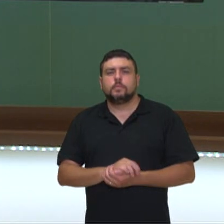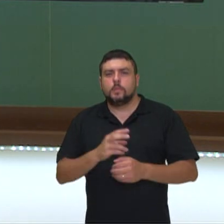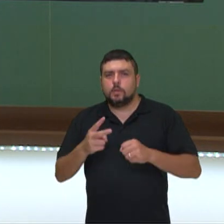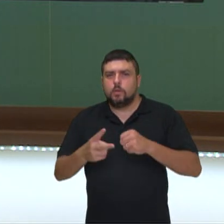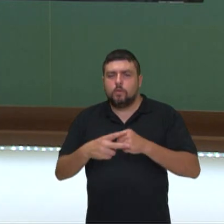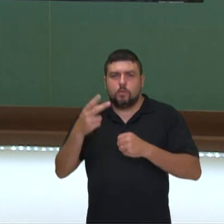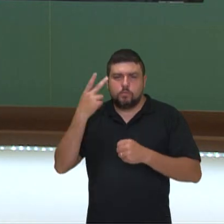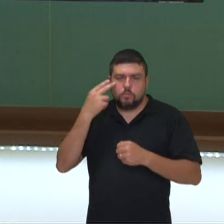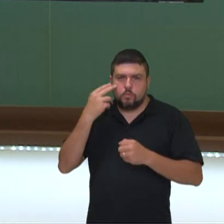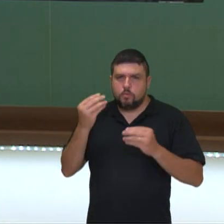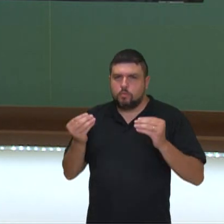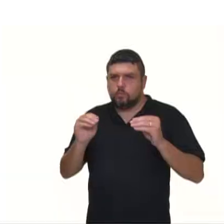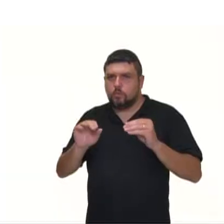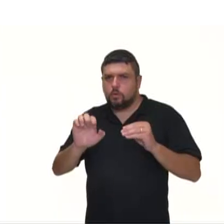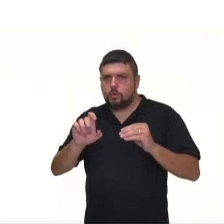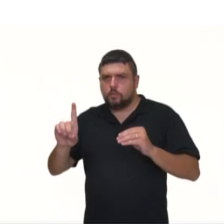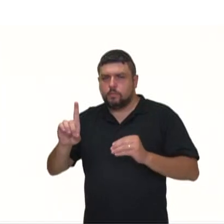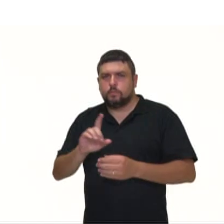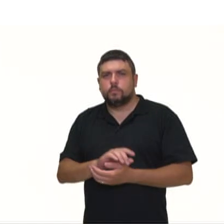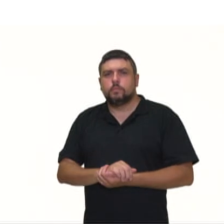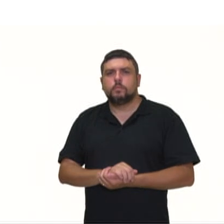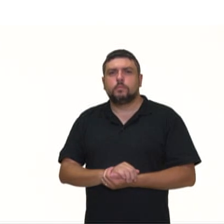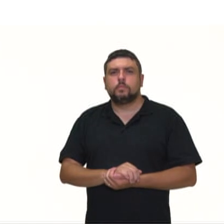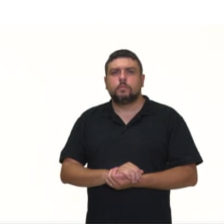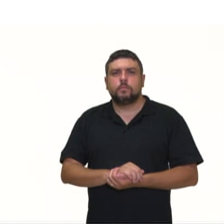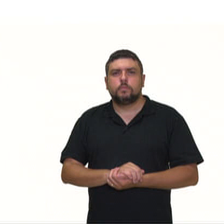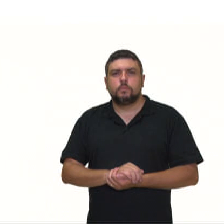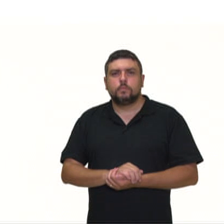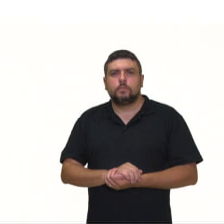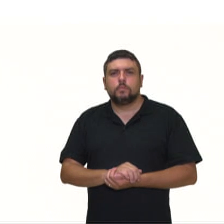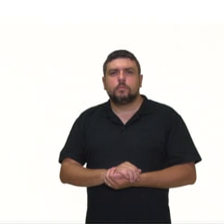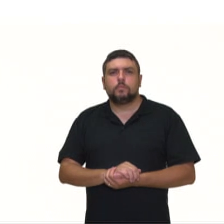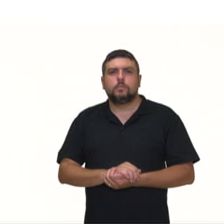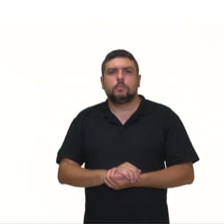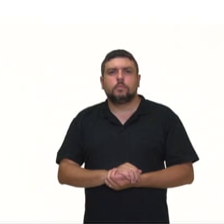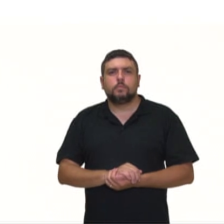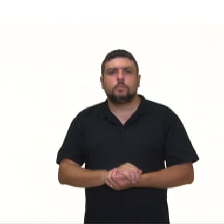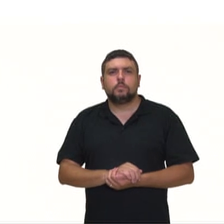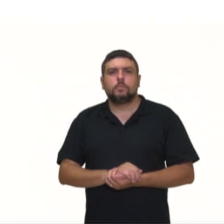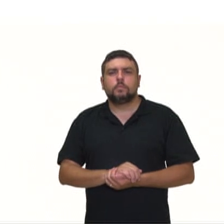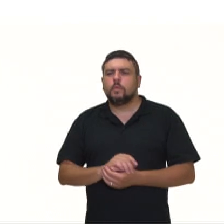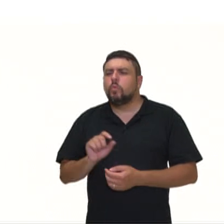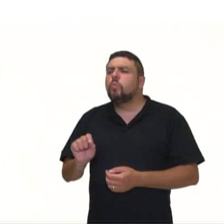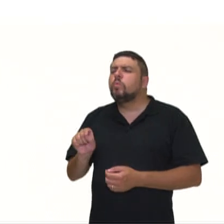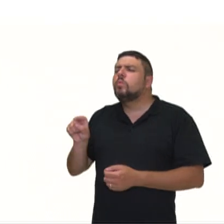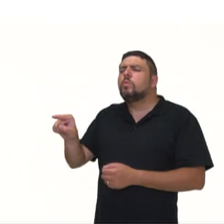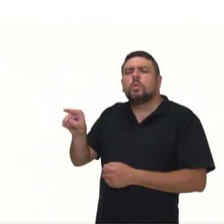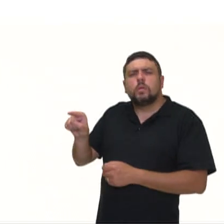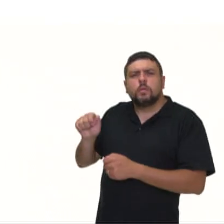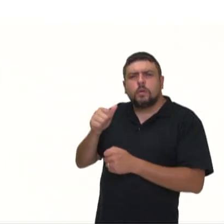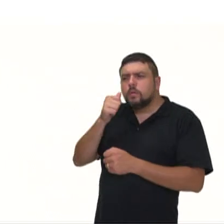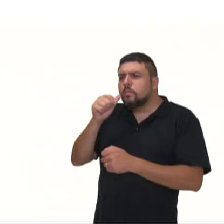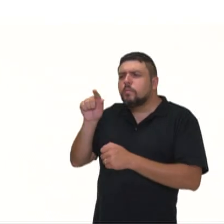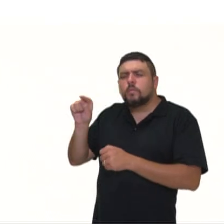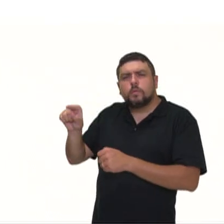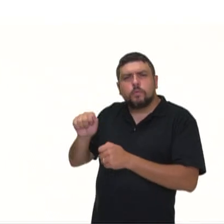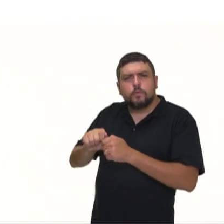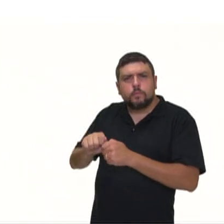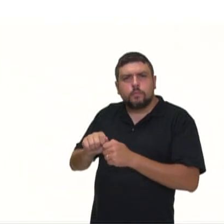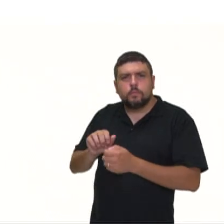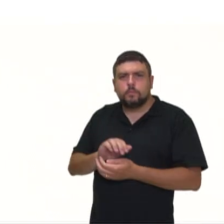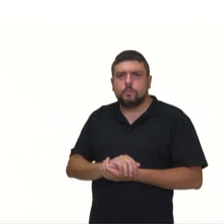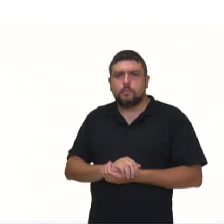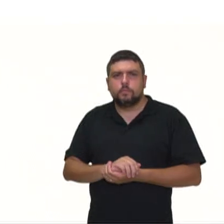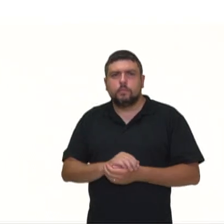tá bom? Letra C. What has she done? O que ela fez? Repara que ela está colocando um papelzinho aqui no envelope. Olha